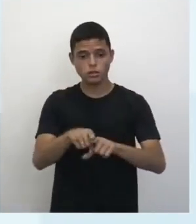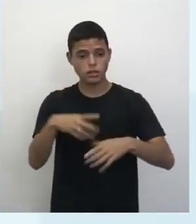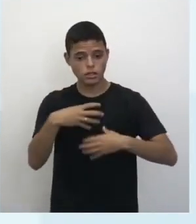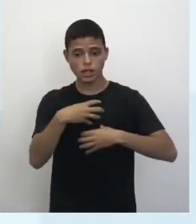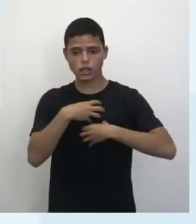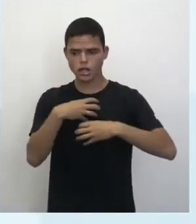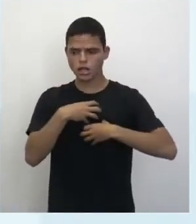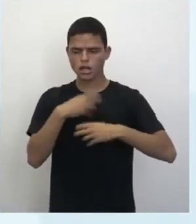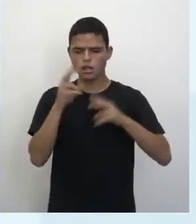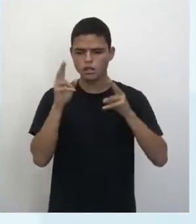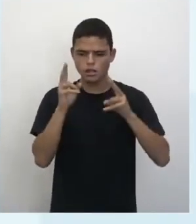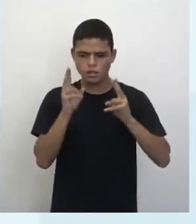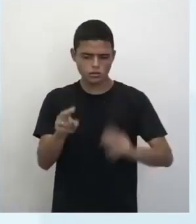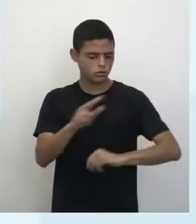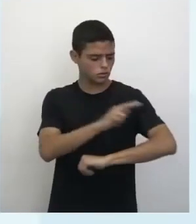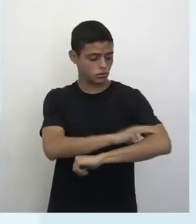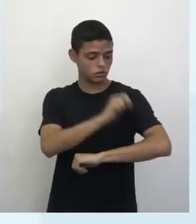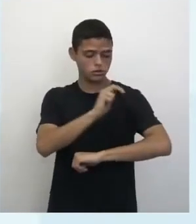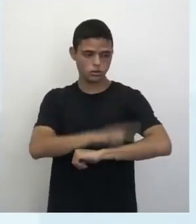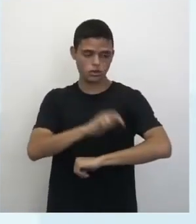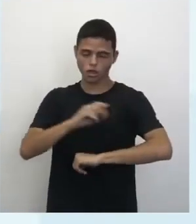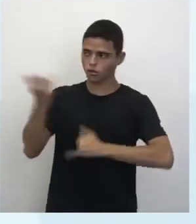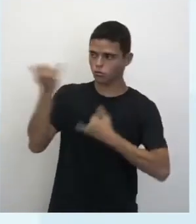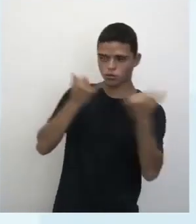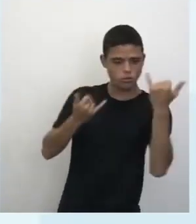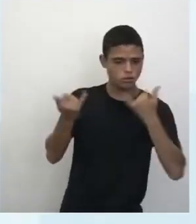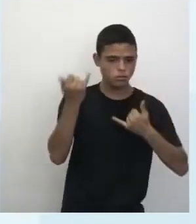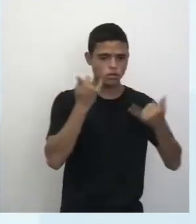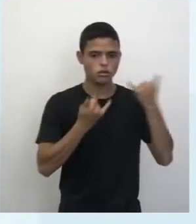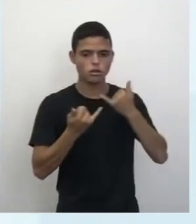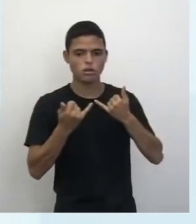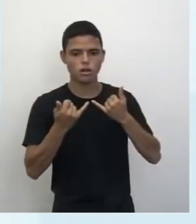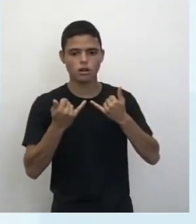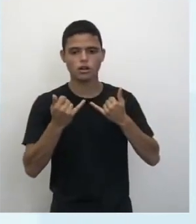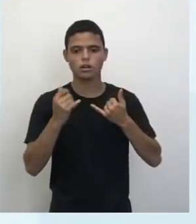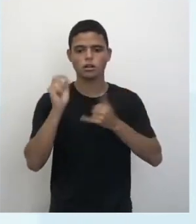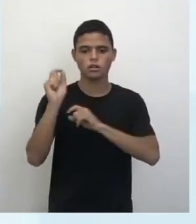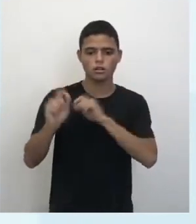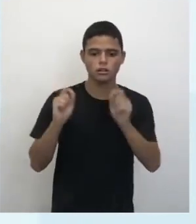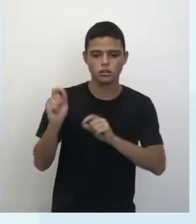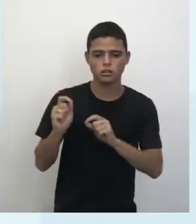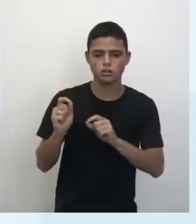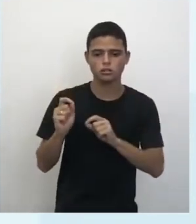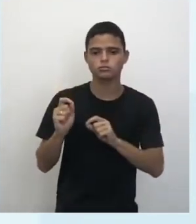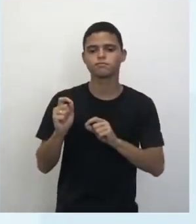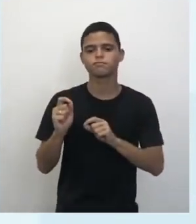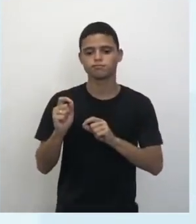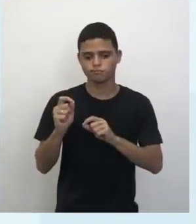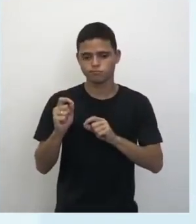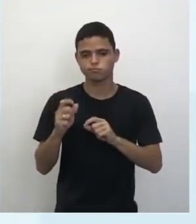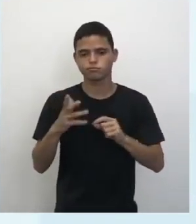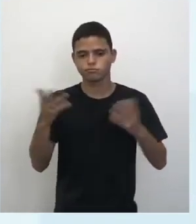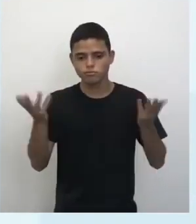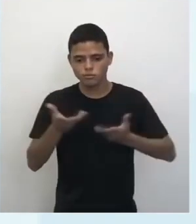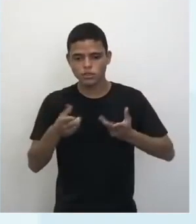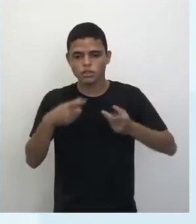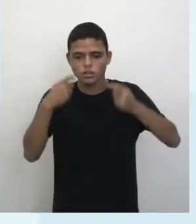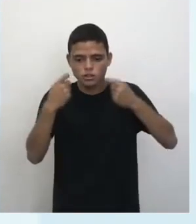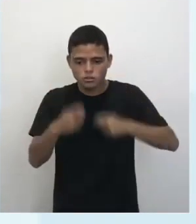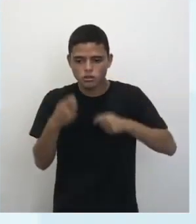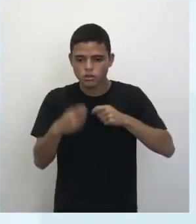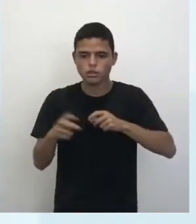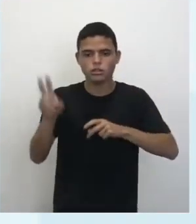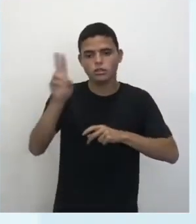de grilo, que os avisa dos... Aí, quac, cai lá. Agora, ele só precisa aprender